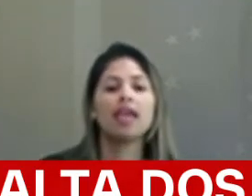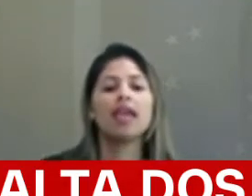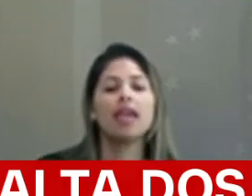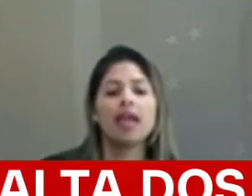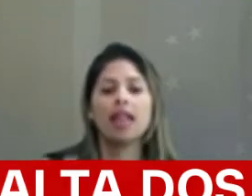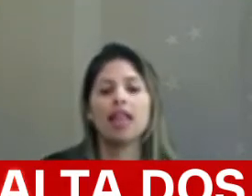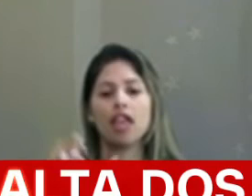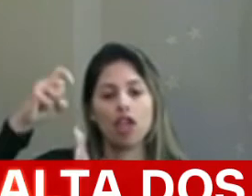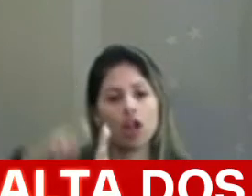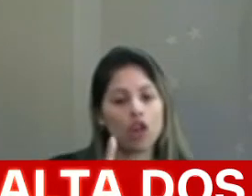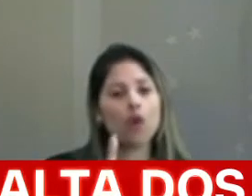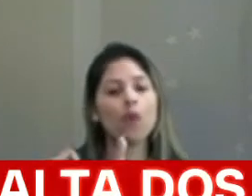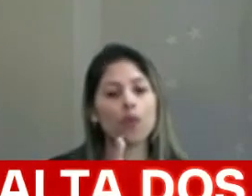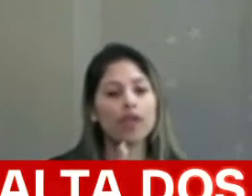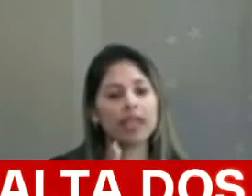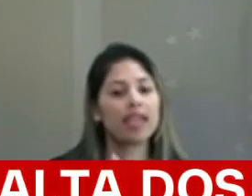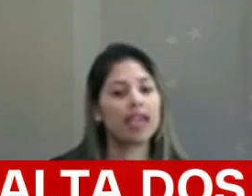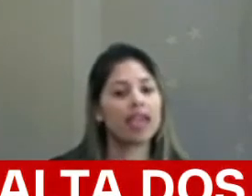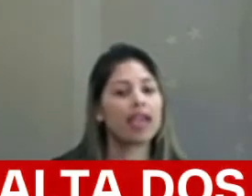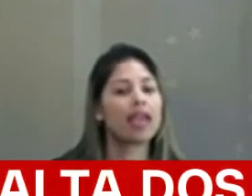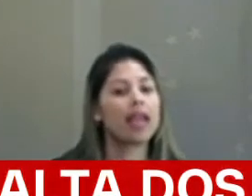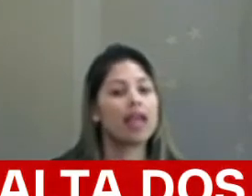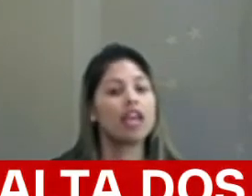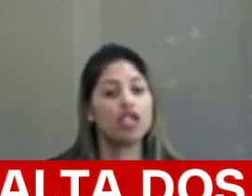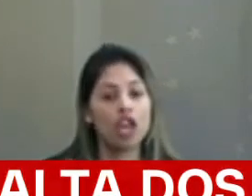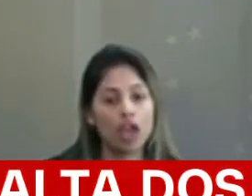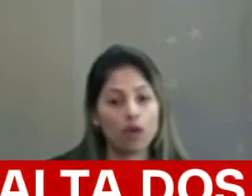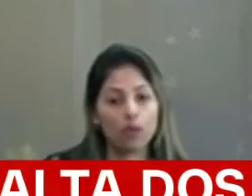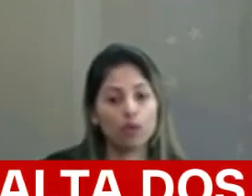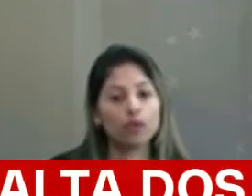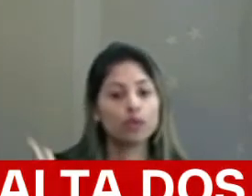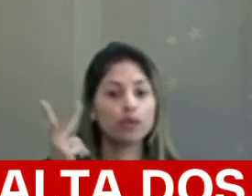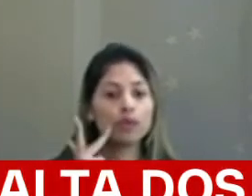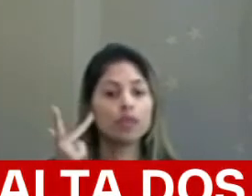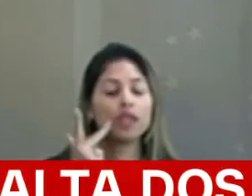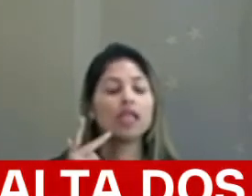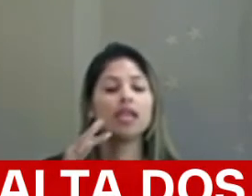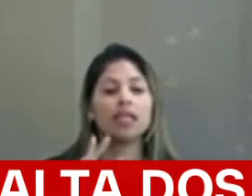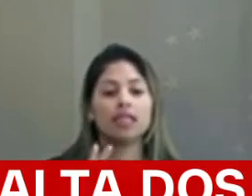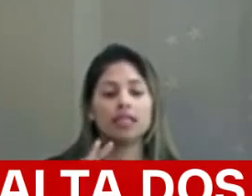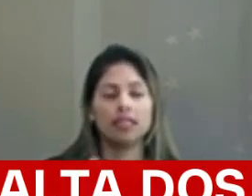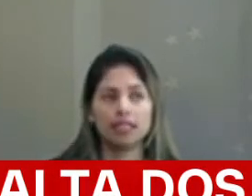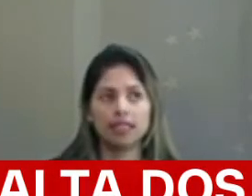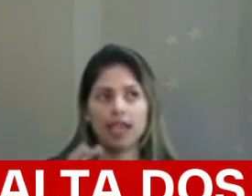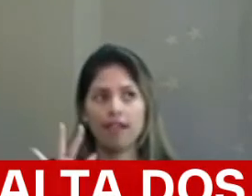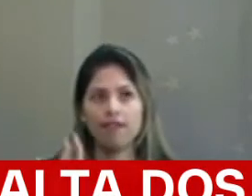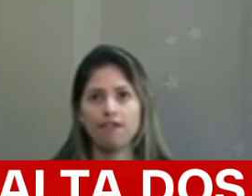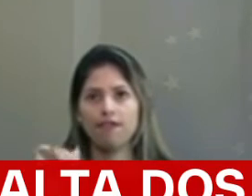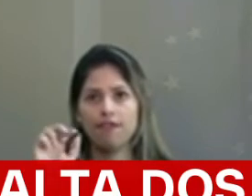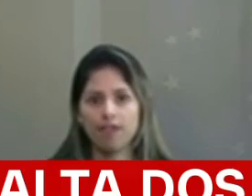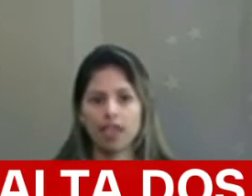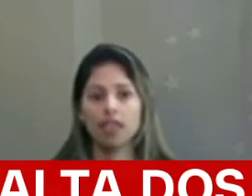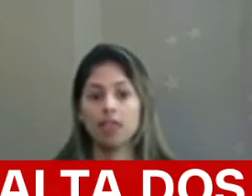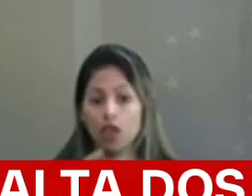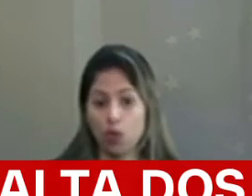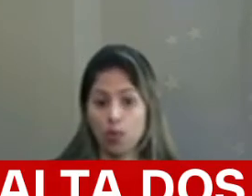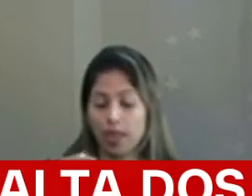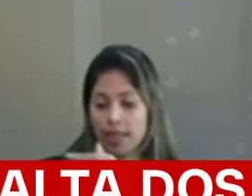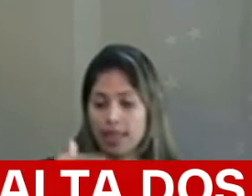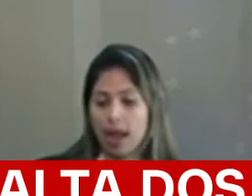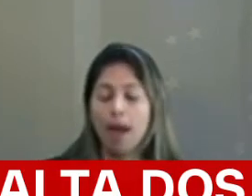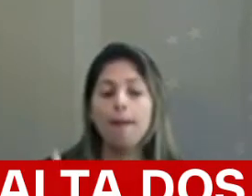Compensação Financeira pela Exploração de Recursos Minerais, a chamada CEFEM. Além disso, no atual exercício de